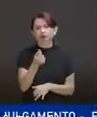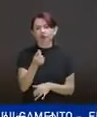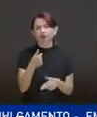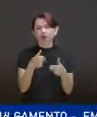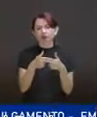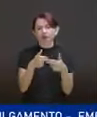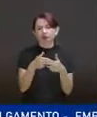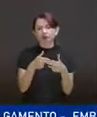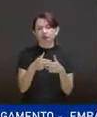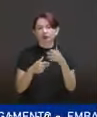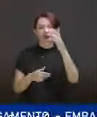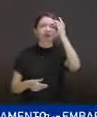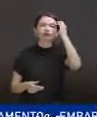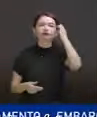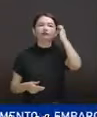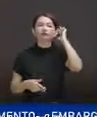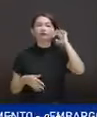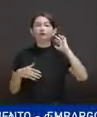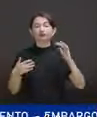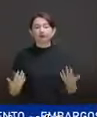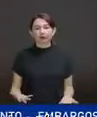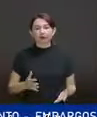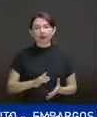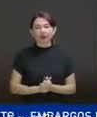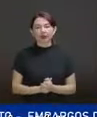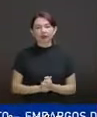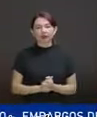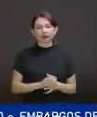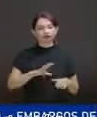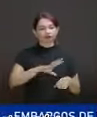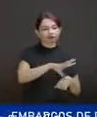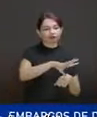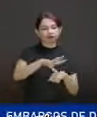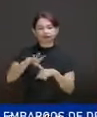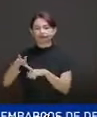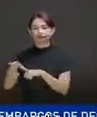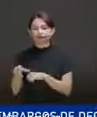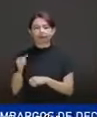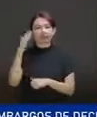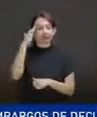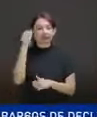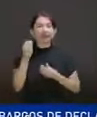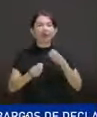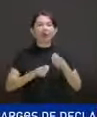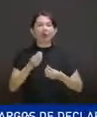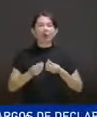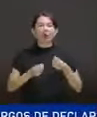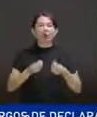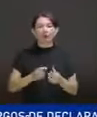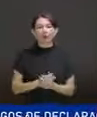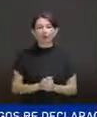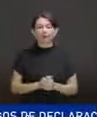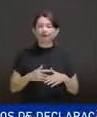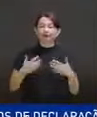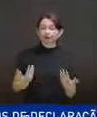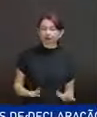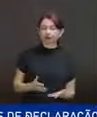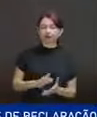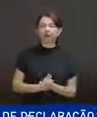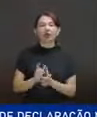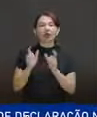final, requereram o conhecimento e o acolhimento dos aclaratórios para que seja reconhecida a decadência. Os